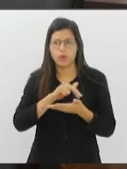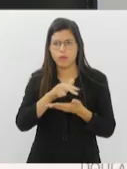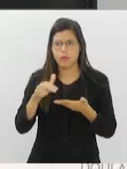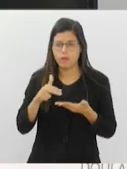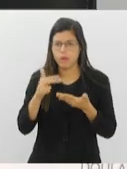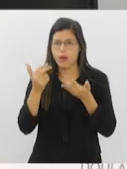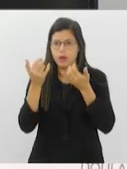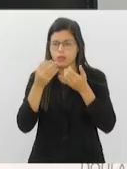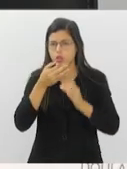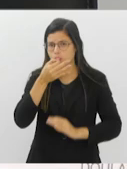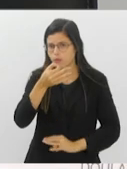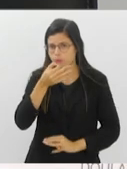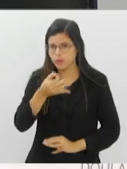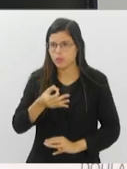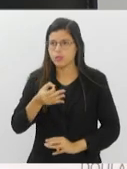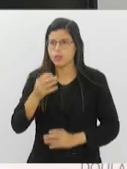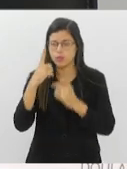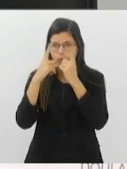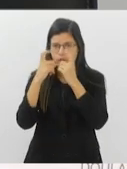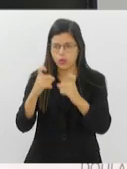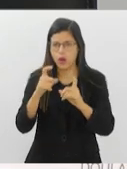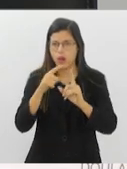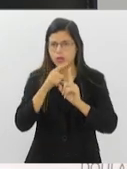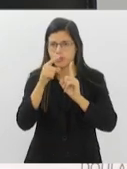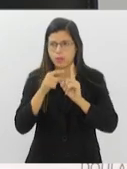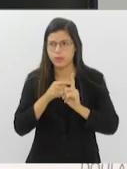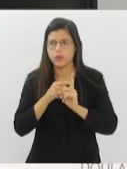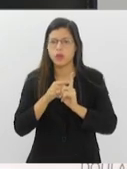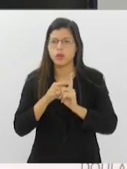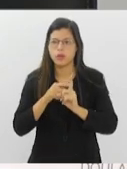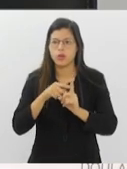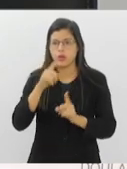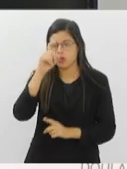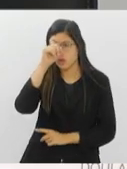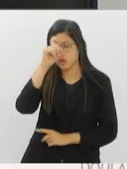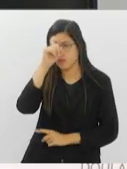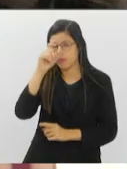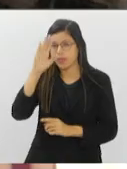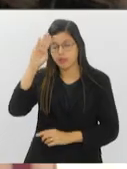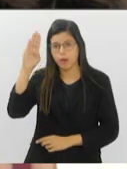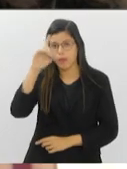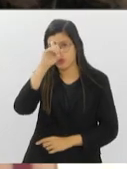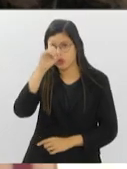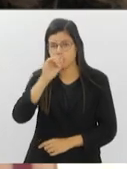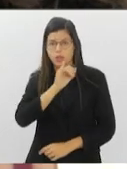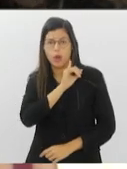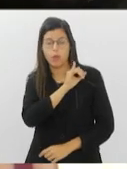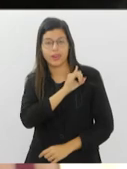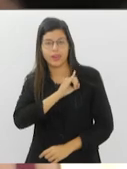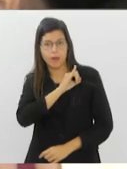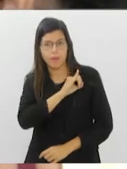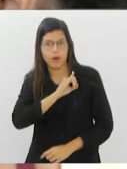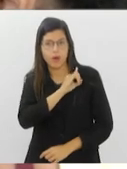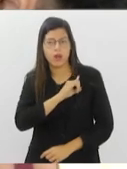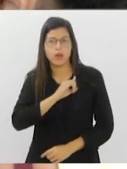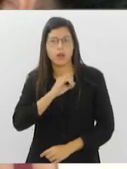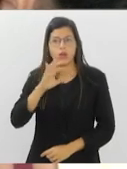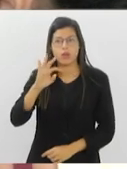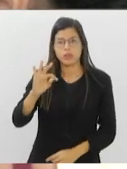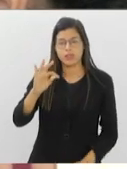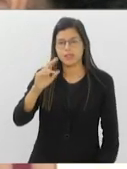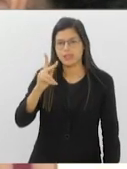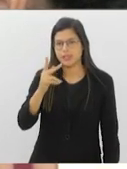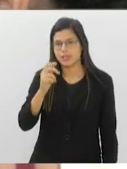obstétrica, especialmente ocorridas no Hospital Desembargador Leal Júnior em Itaboraí, como o caso da menina Thaisa, que morreu